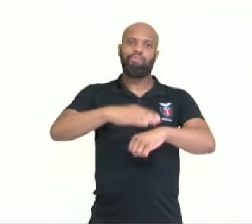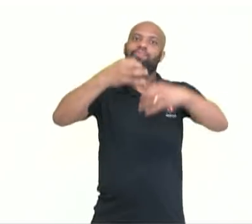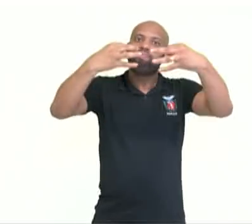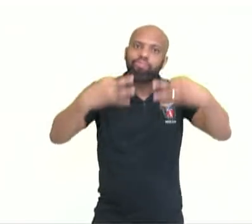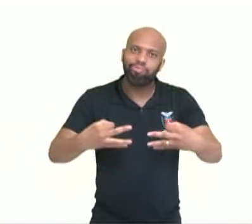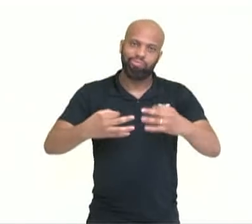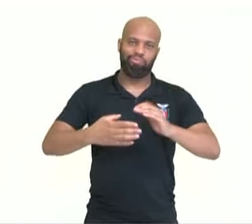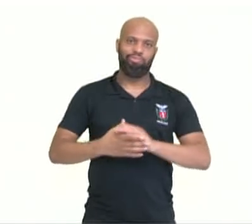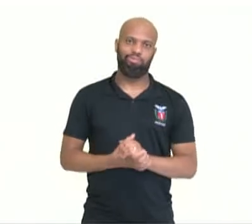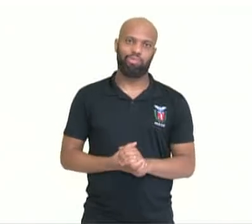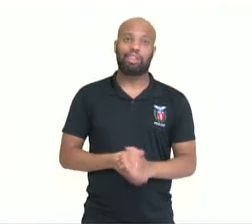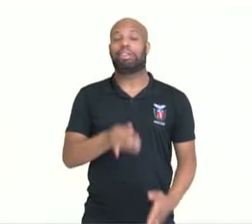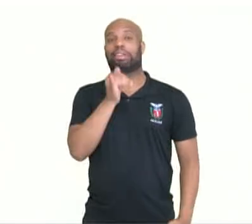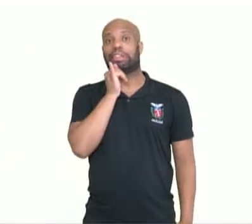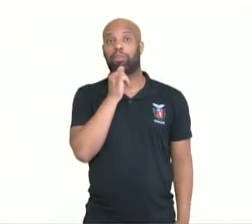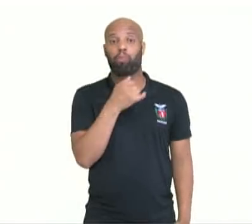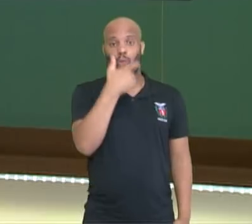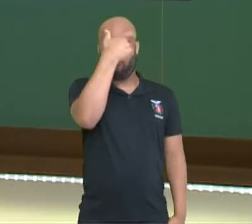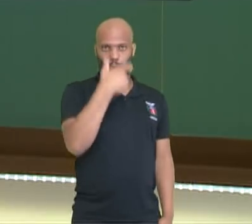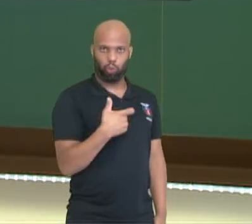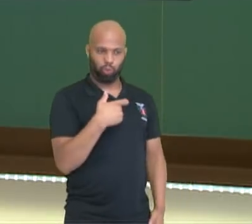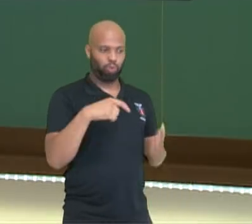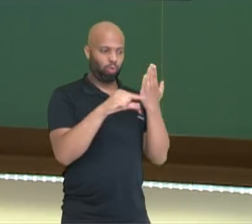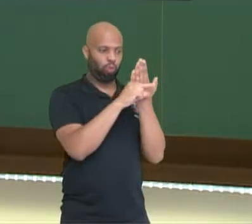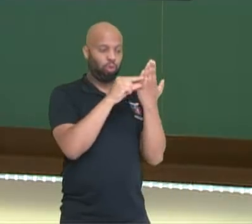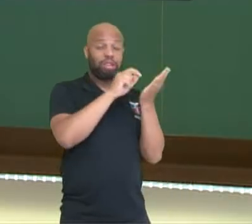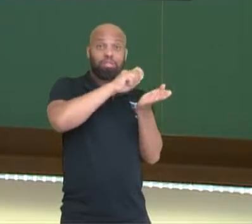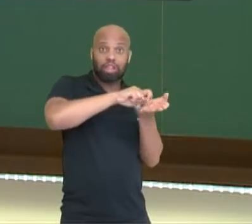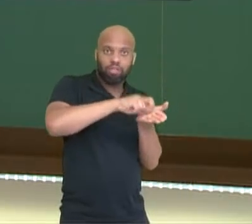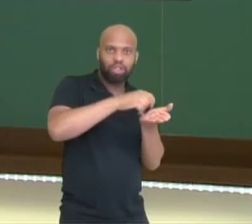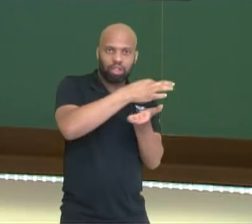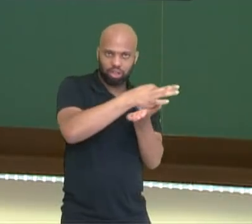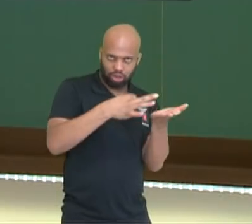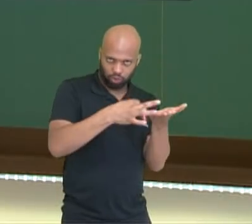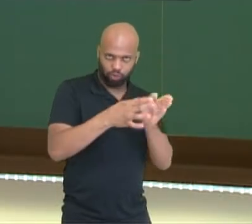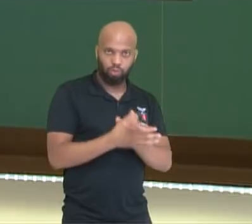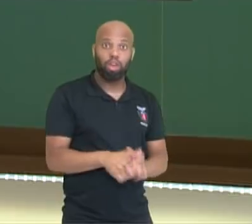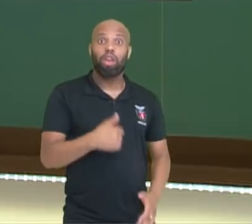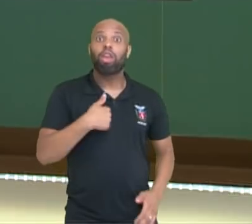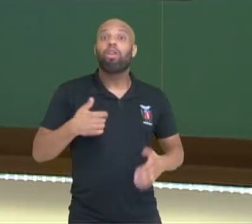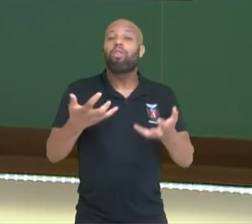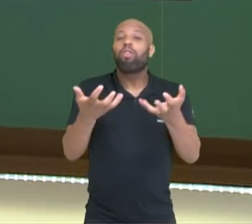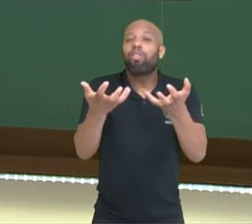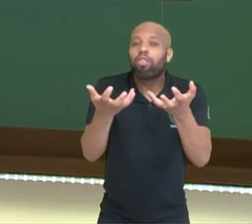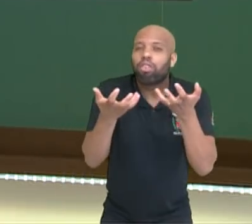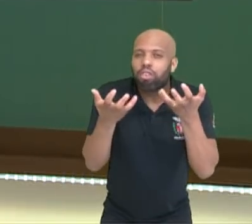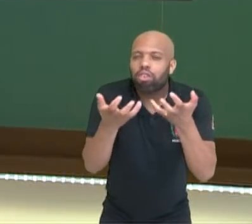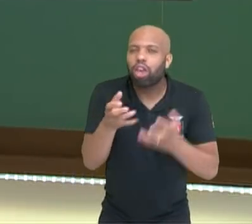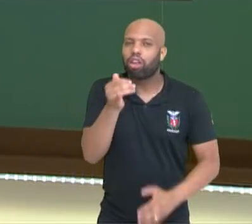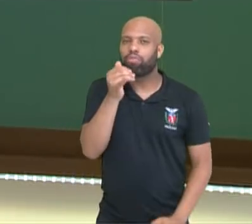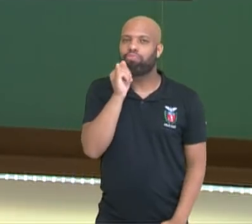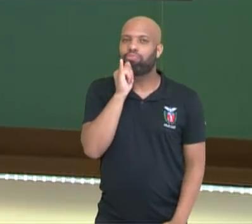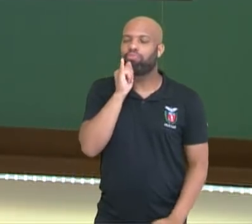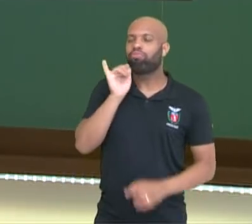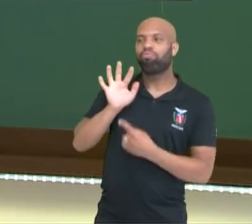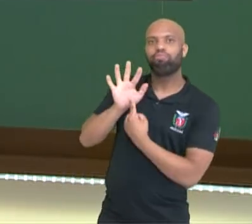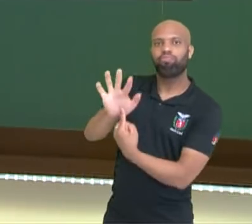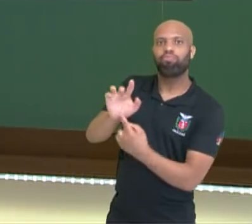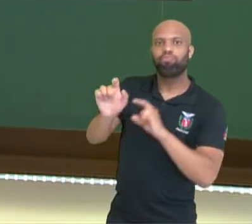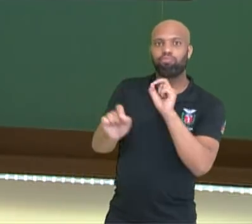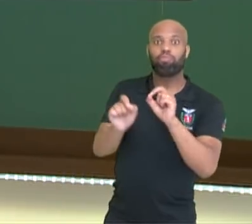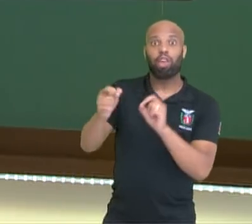autora do texto, certo? Eu quero dizer que a pessoa com quem é a minha